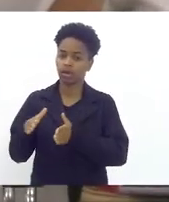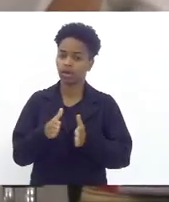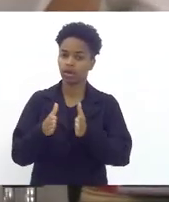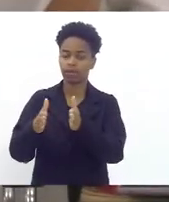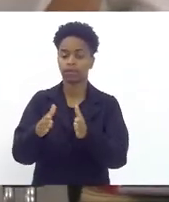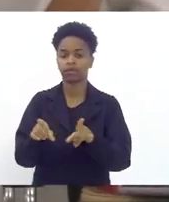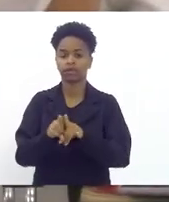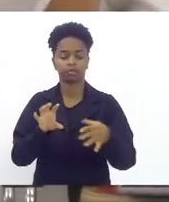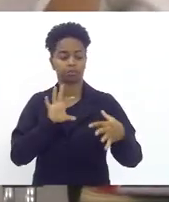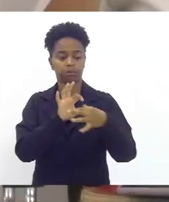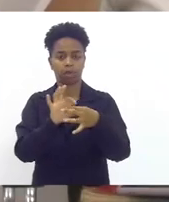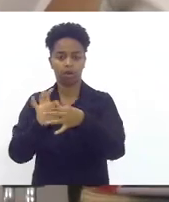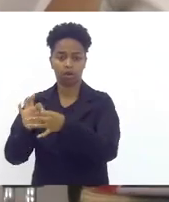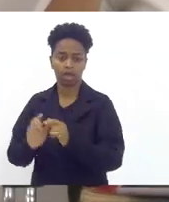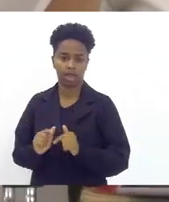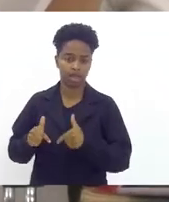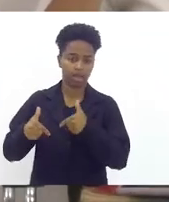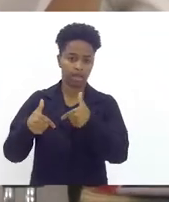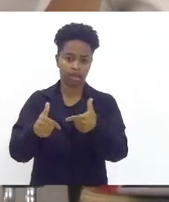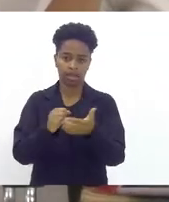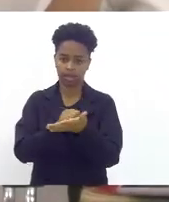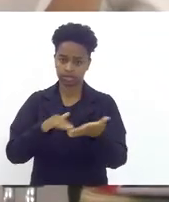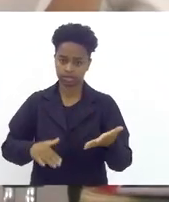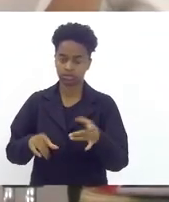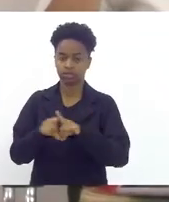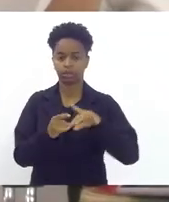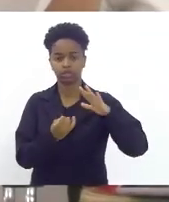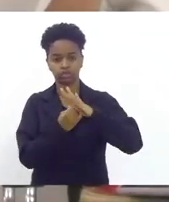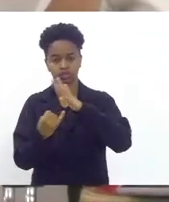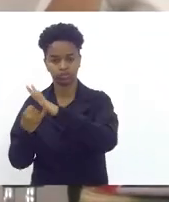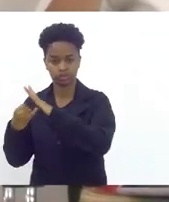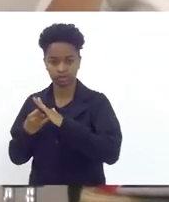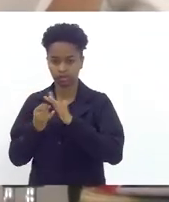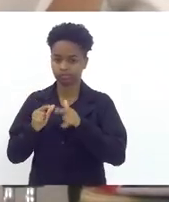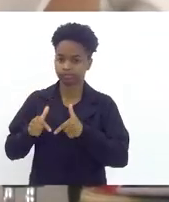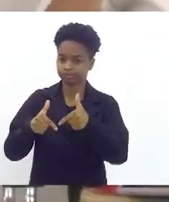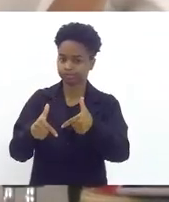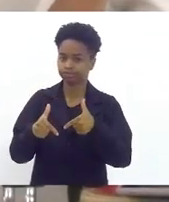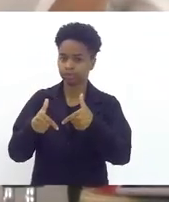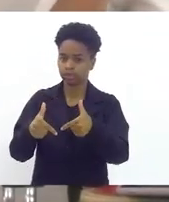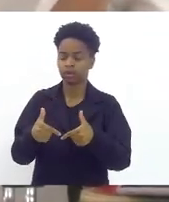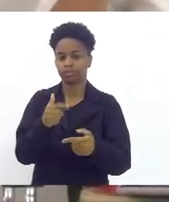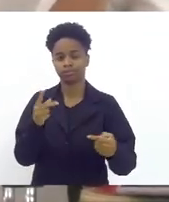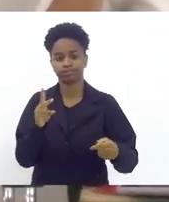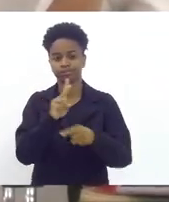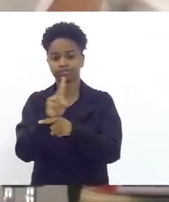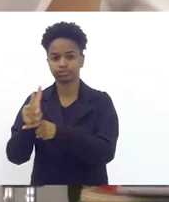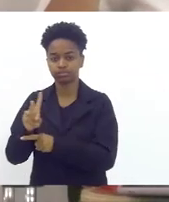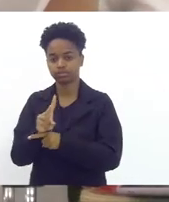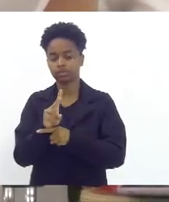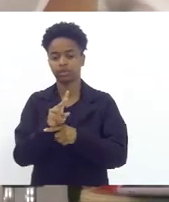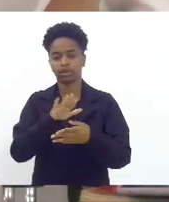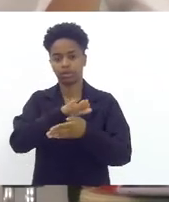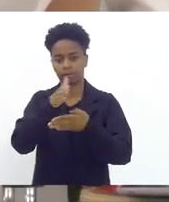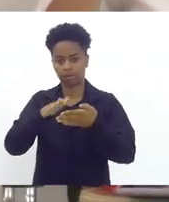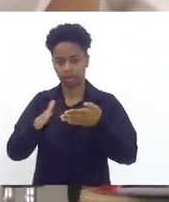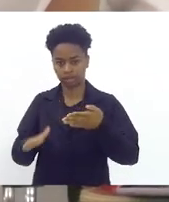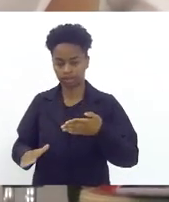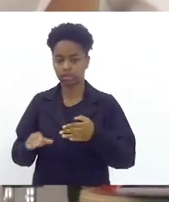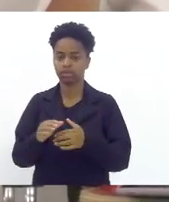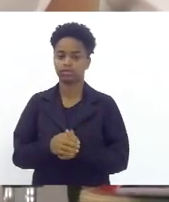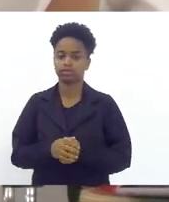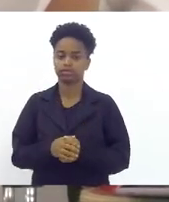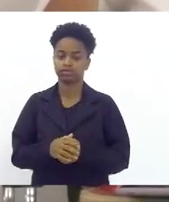integração das ações das instituições que atuam a favor da Conservação da Mata Atlântica e